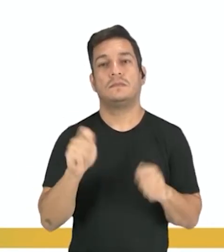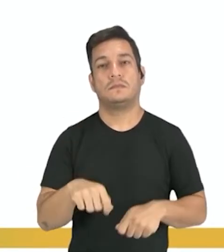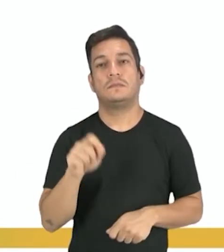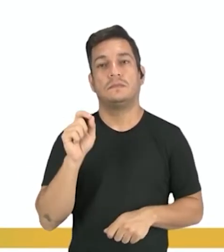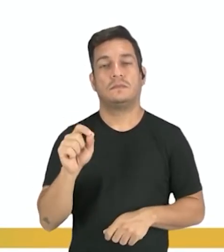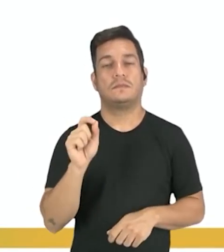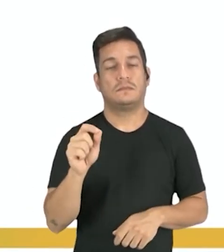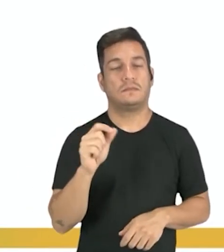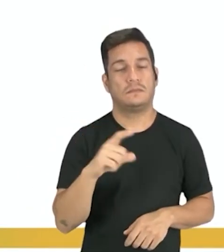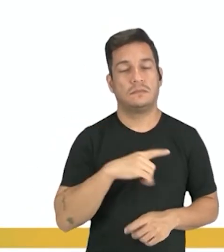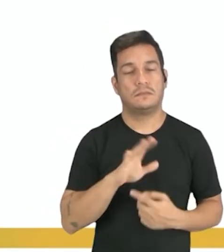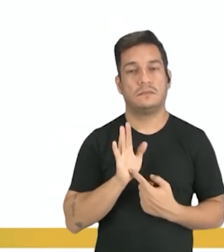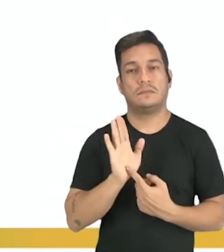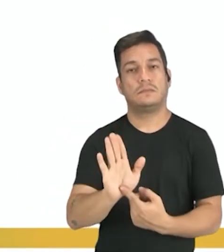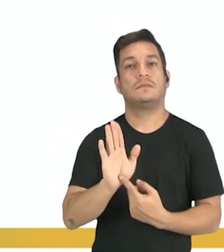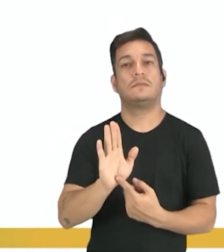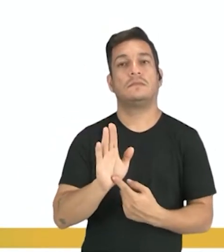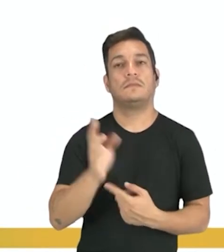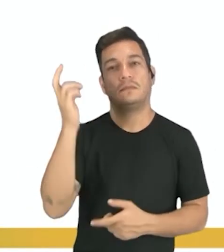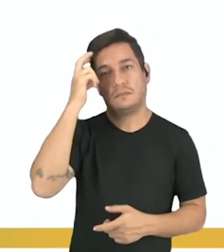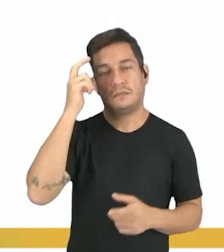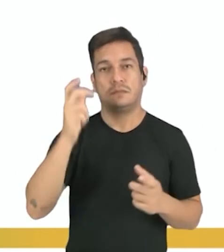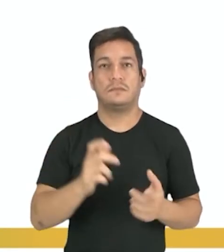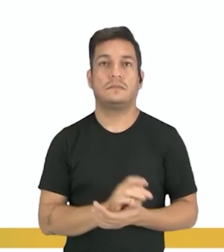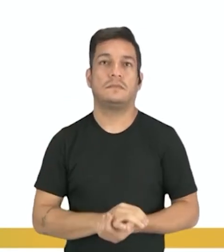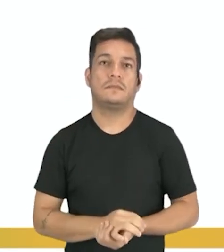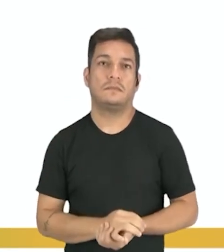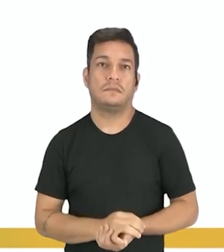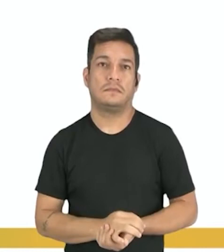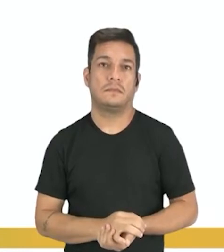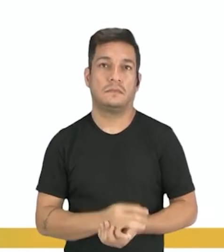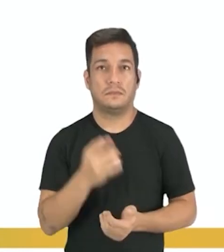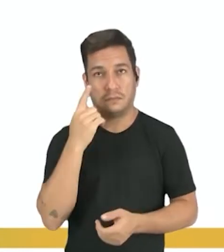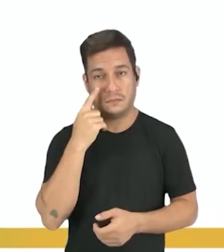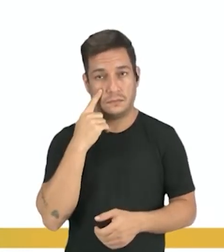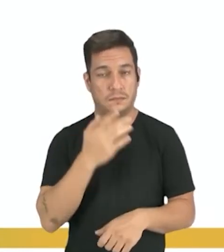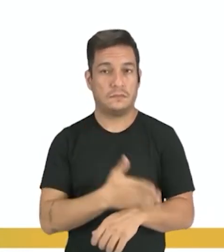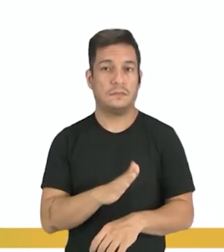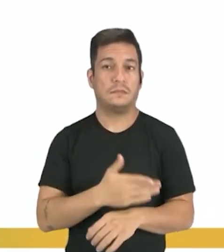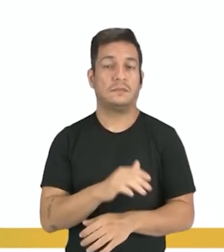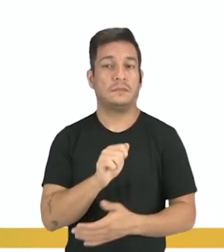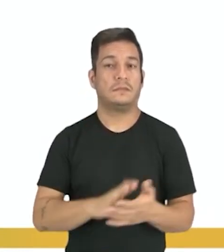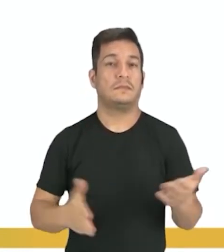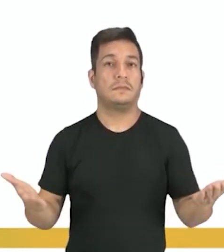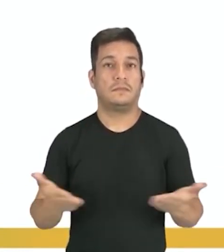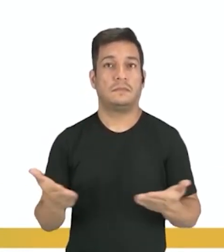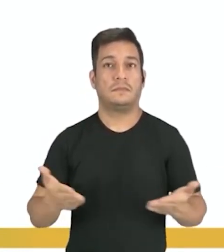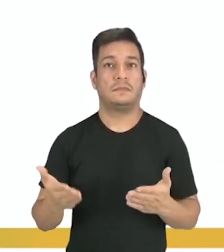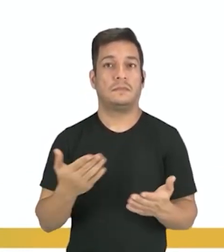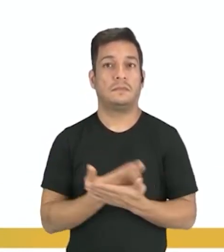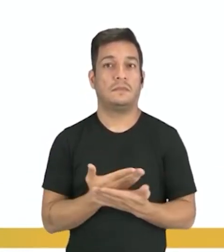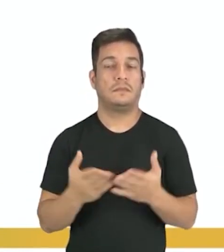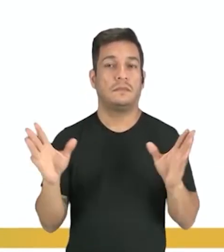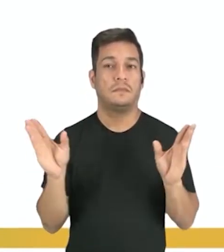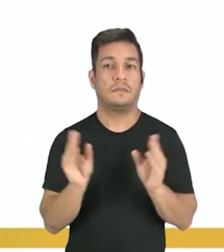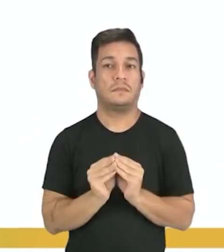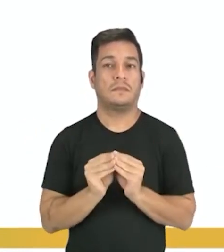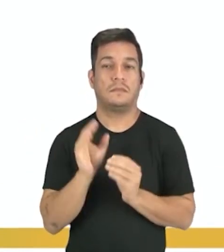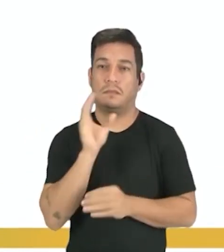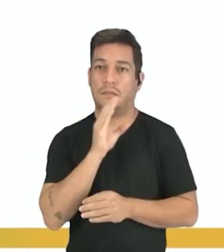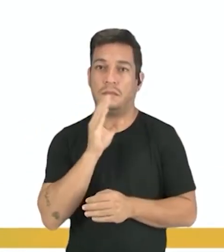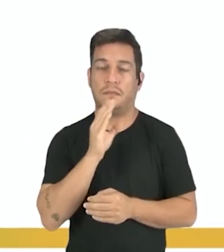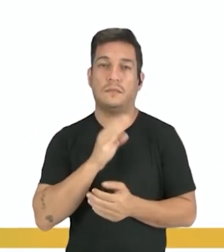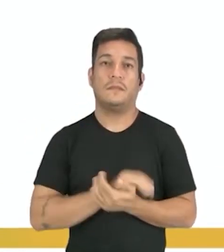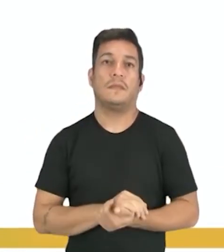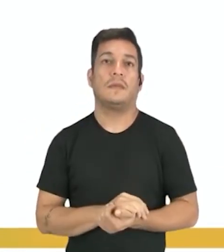poder mostrar nasceu o local e a gente vai exercitar um pouquinho mas nossa aula foi bem curtinha foi